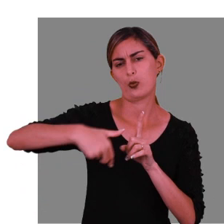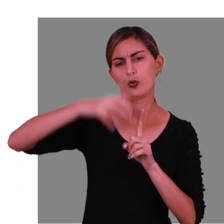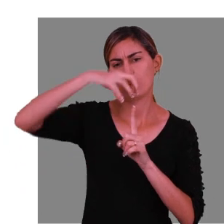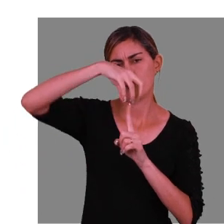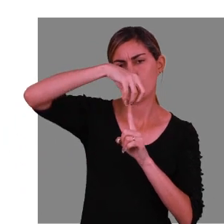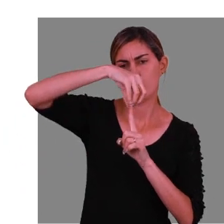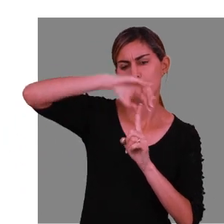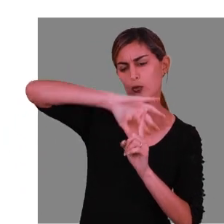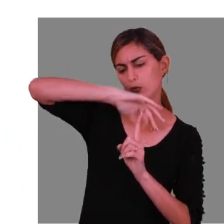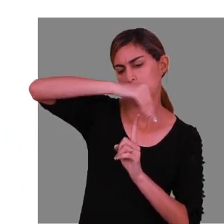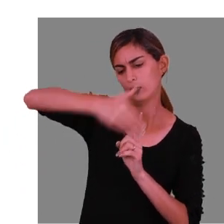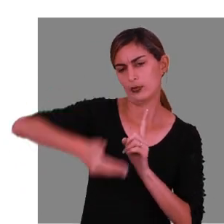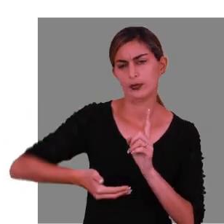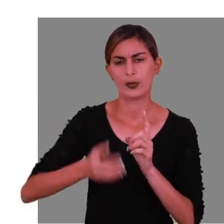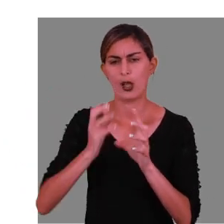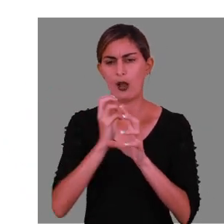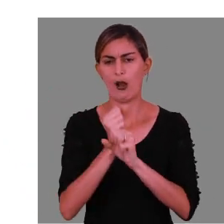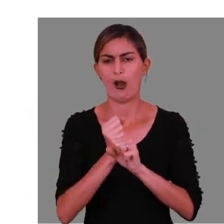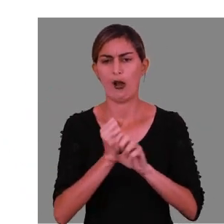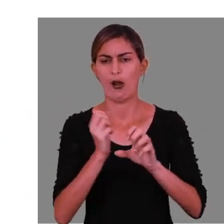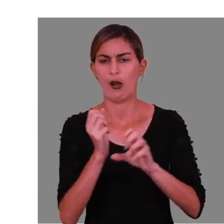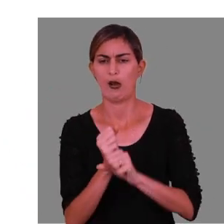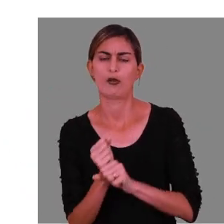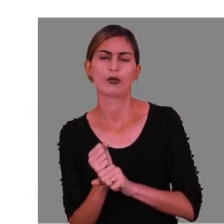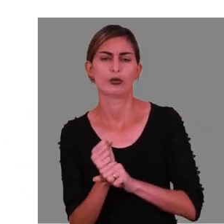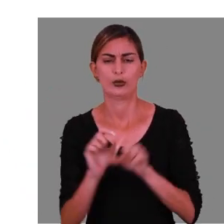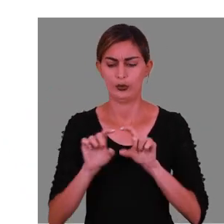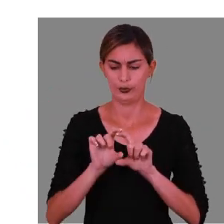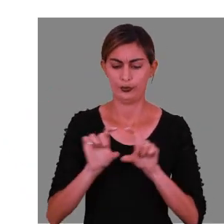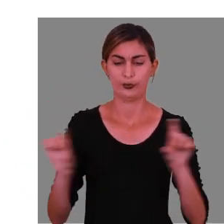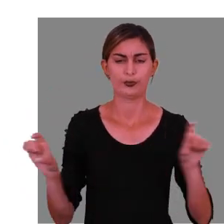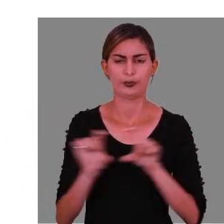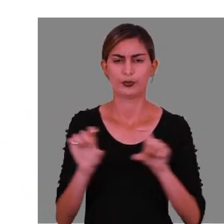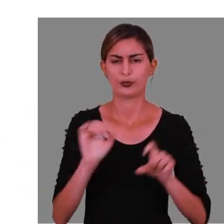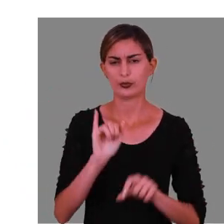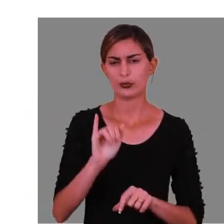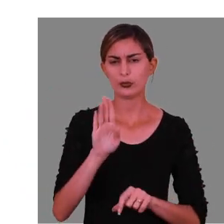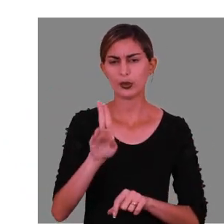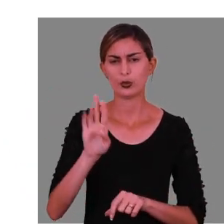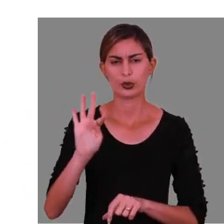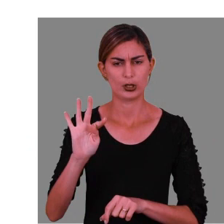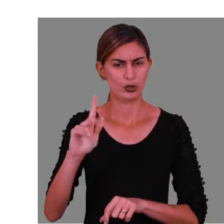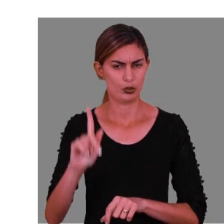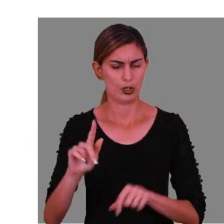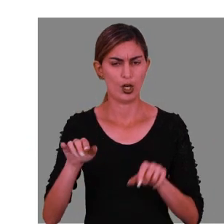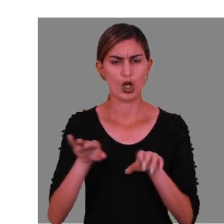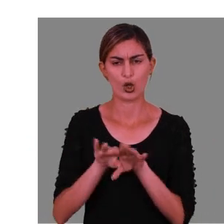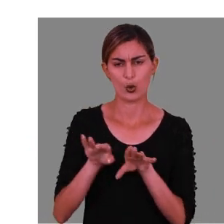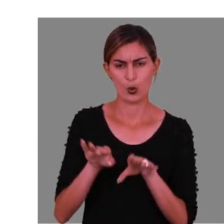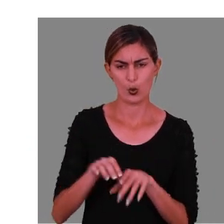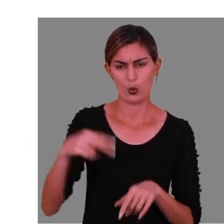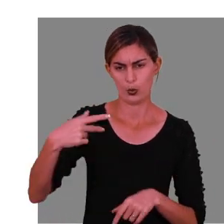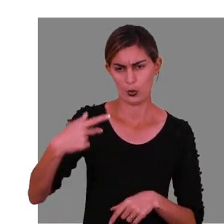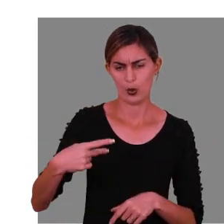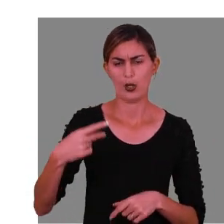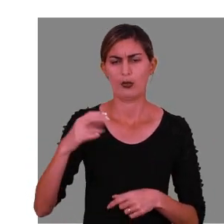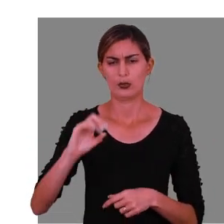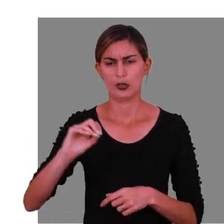globo. Calculado a partir da seguinte fórmula: IB/UTG é igual